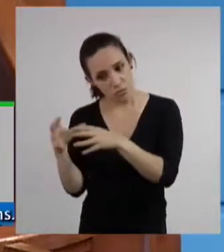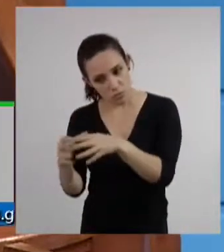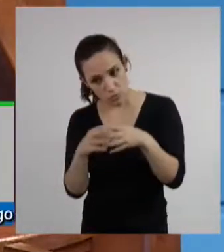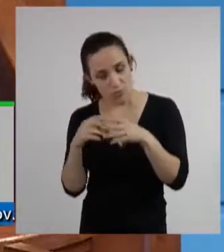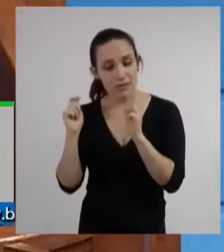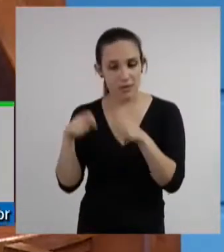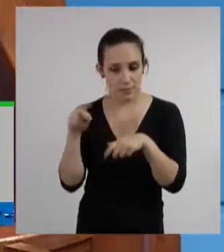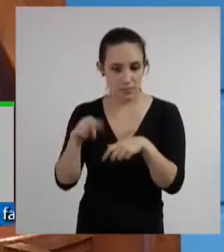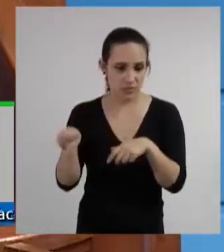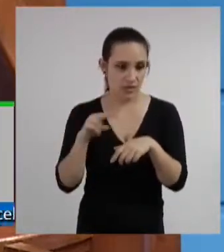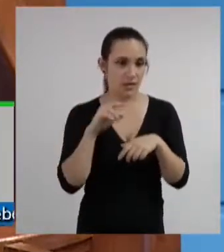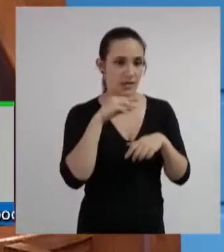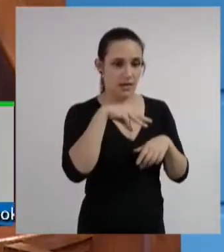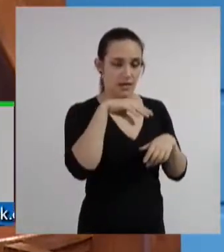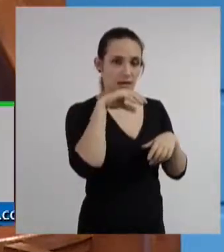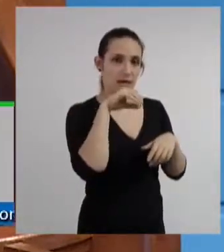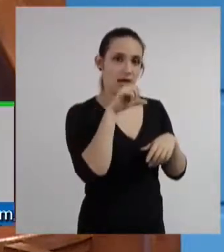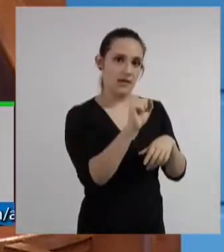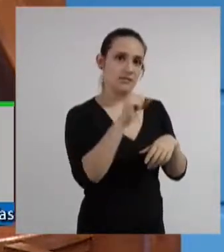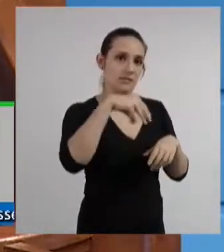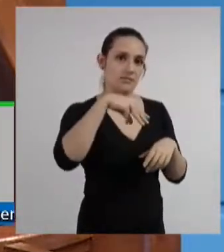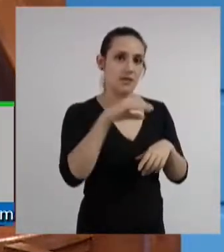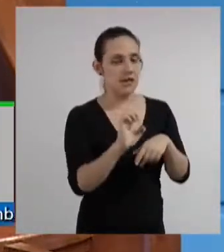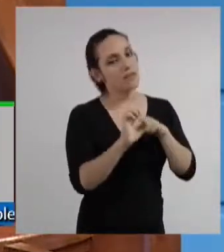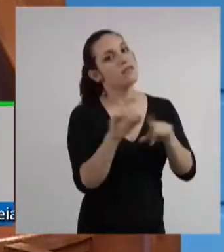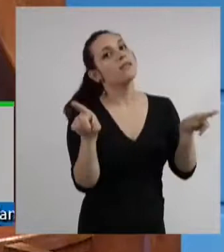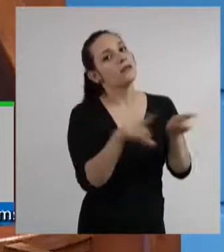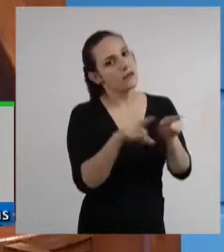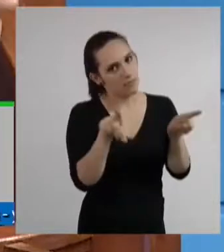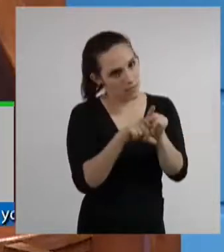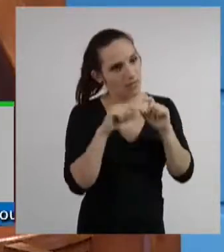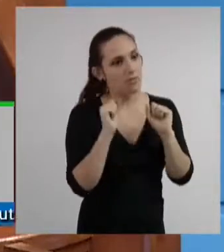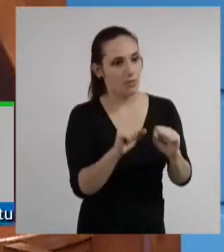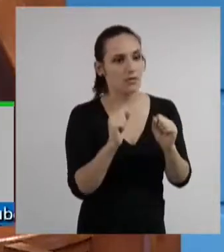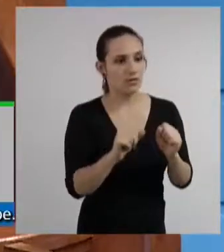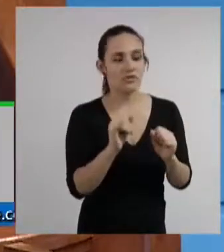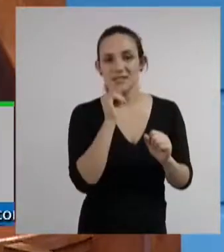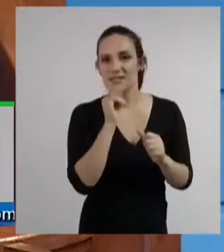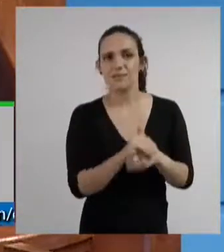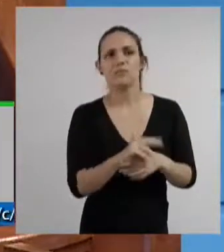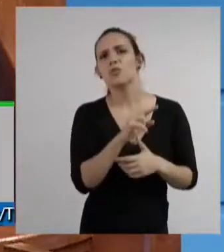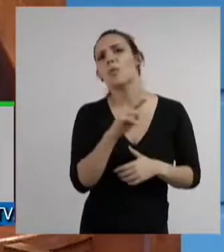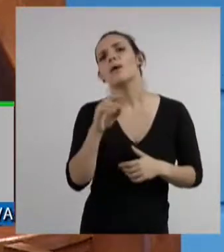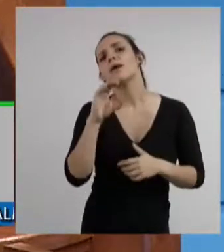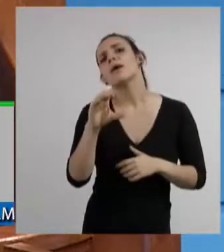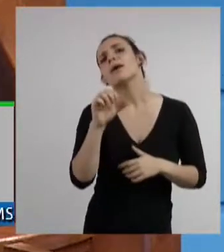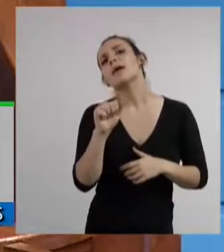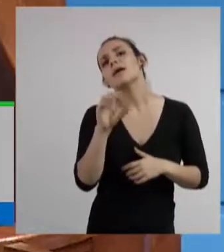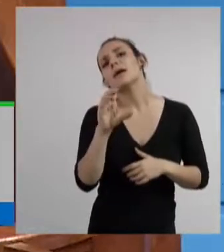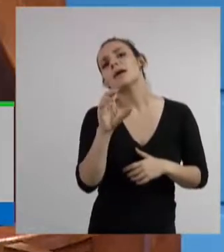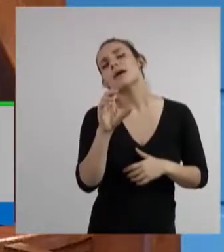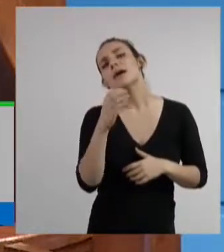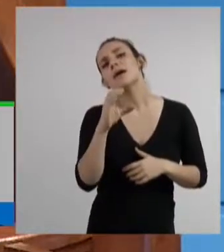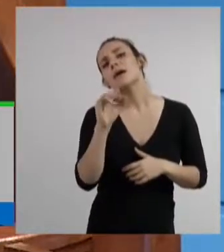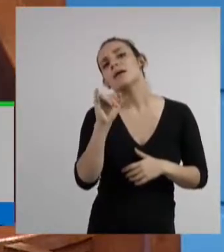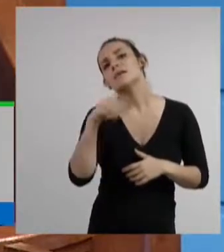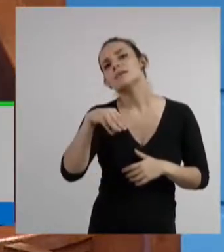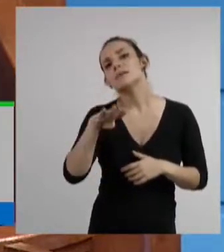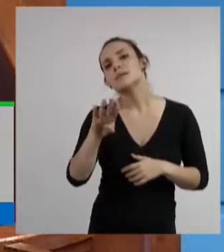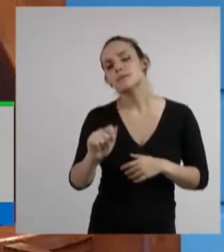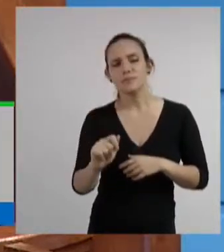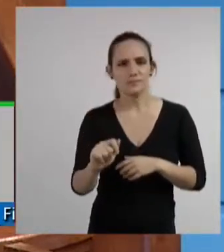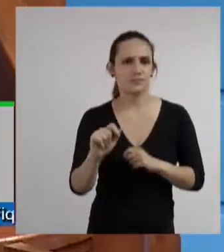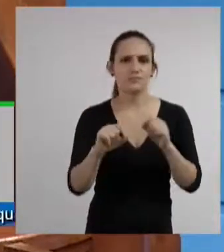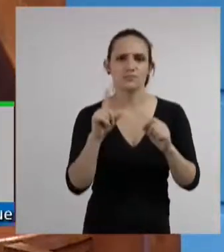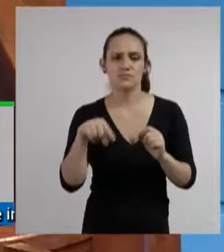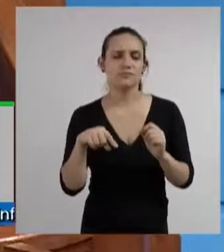tem a sua especificidade, lá tem recurso para, por exemplo, construção de cacimbas. Lá tem recurso para tentar amenizar